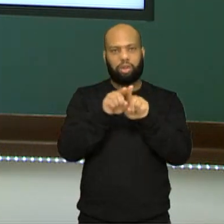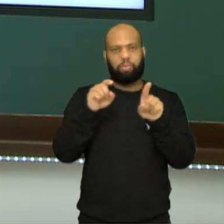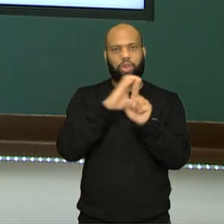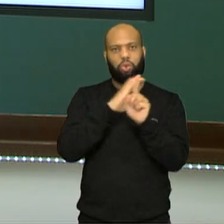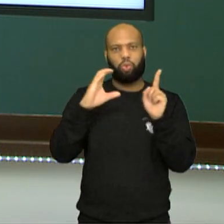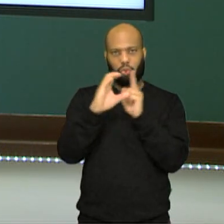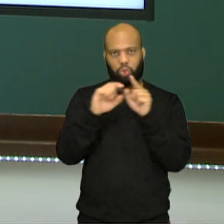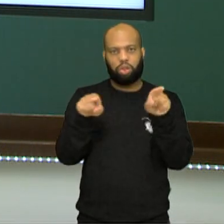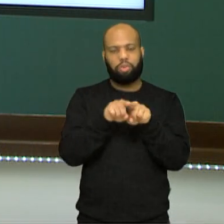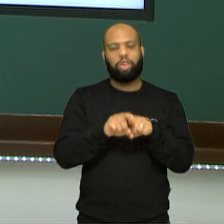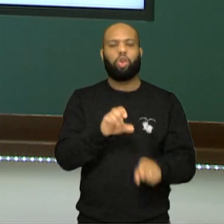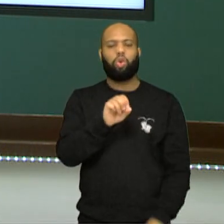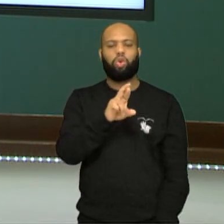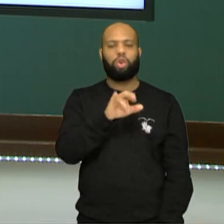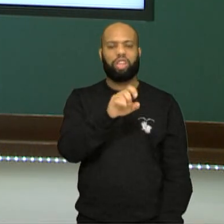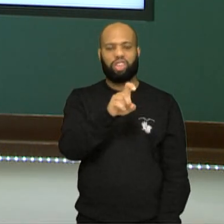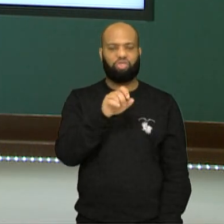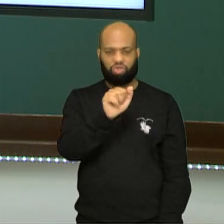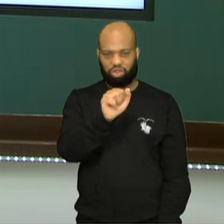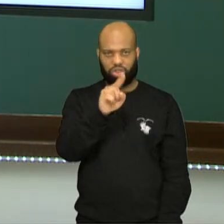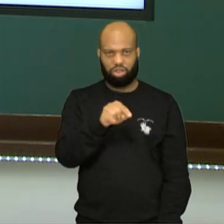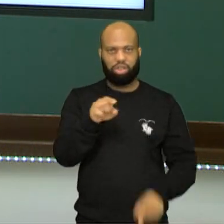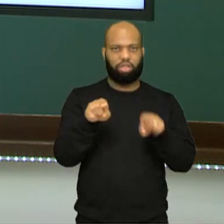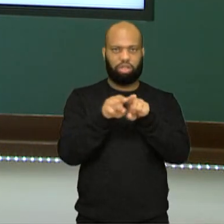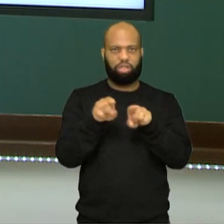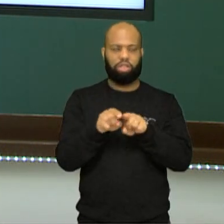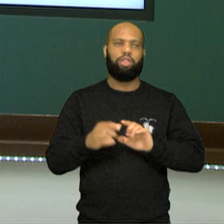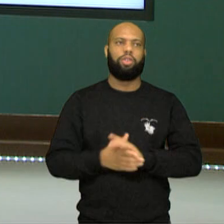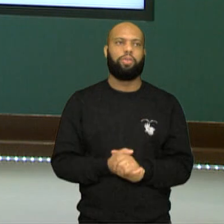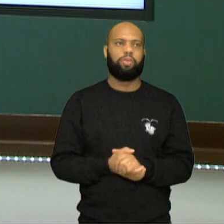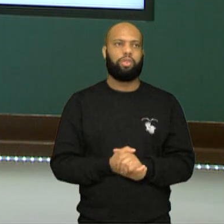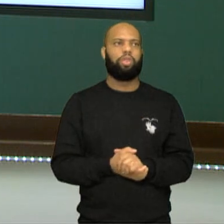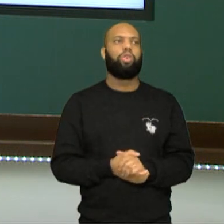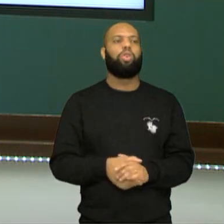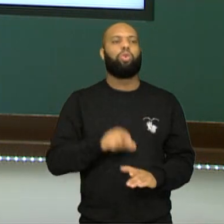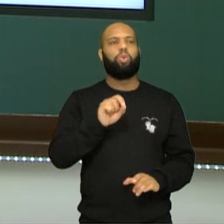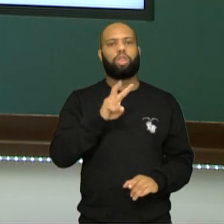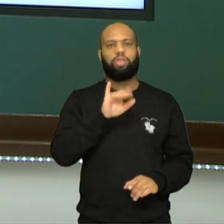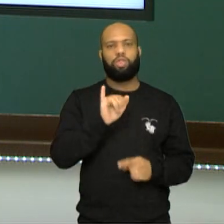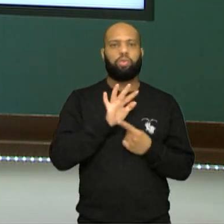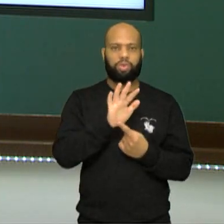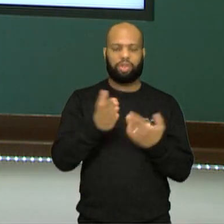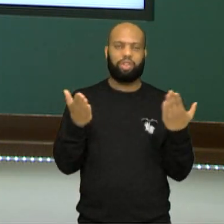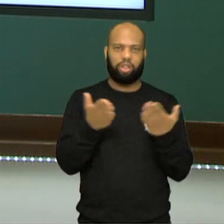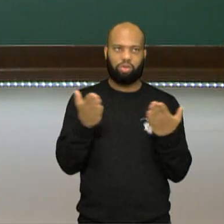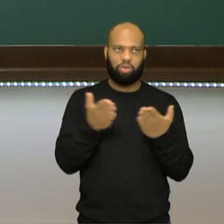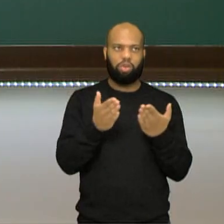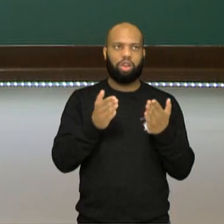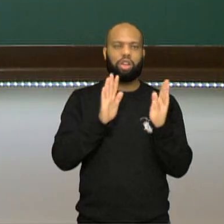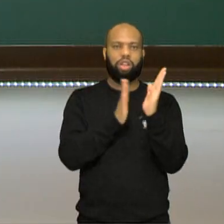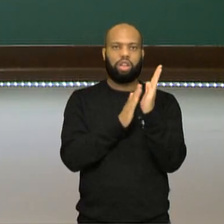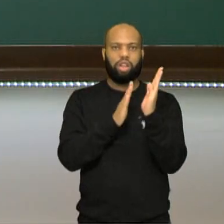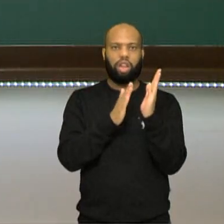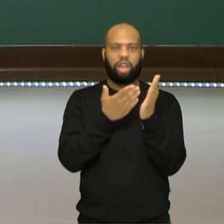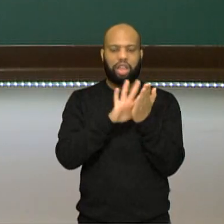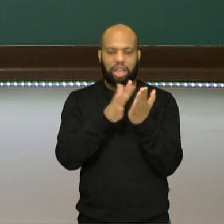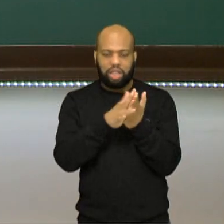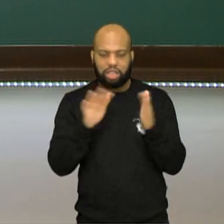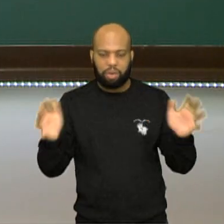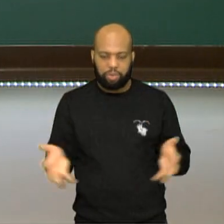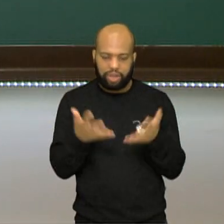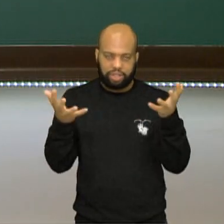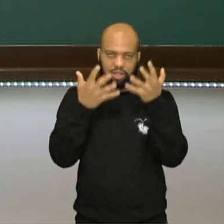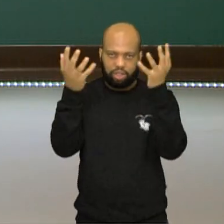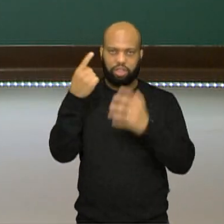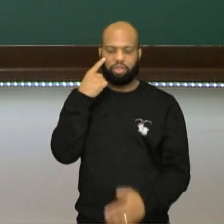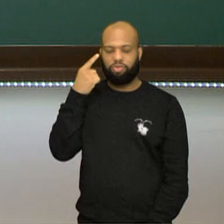cantando, batendo palma aí, dançando, que é o samba de roda. O que a gente vai mostrar agora é o samba exaltação do Ari Barroso, e espero que você